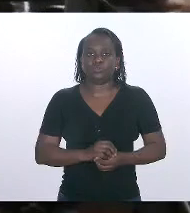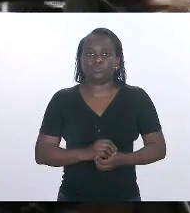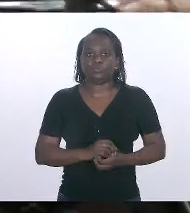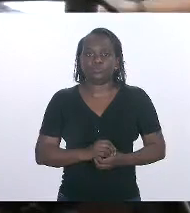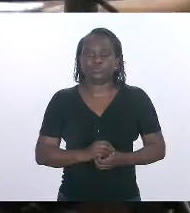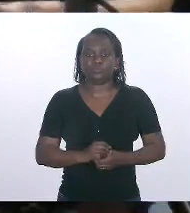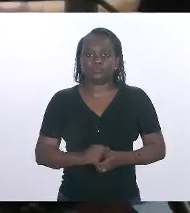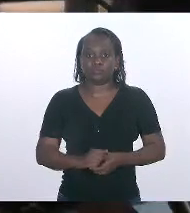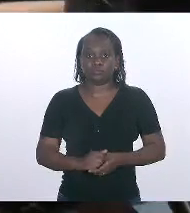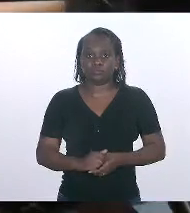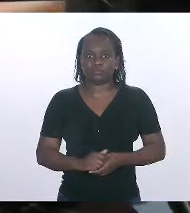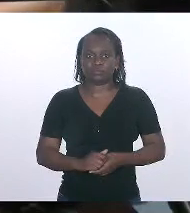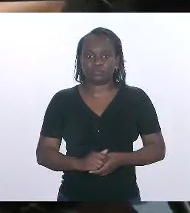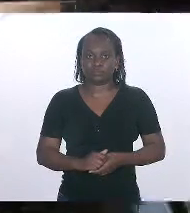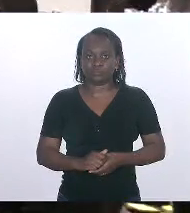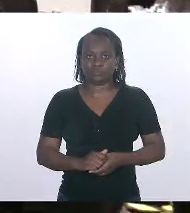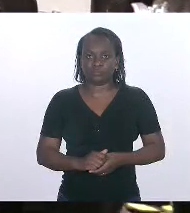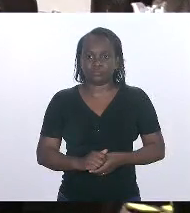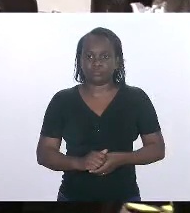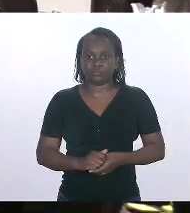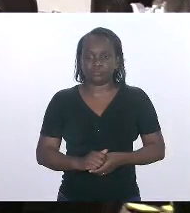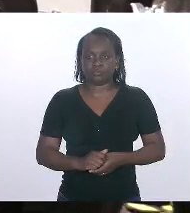Augusto.